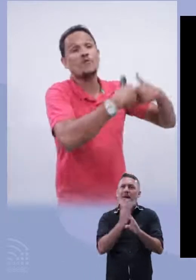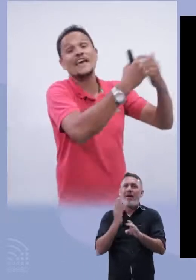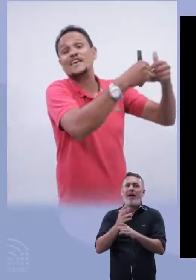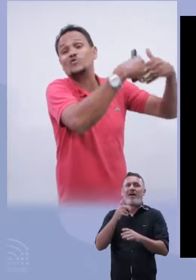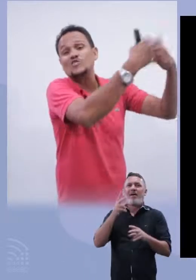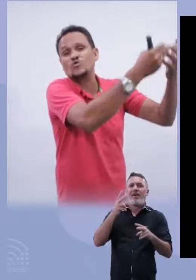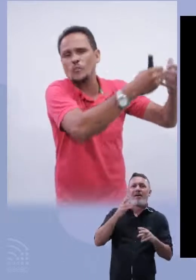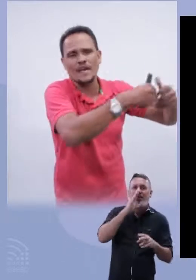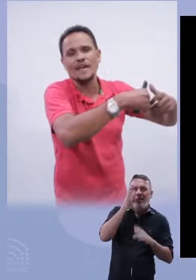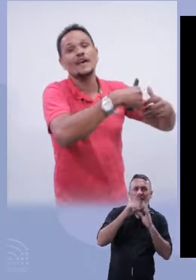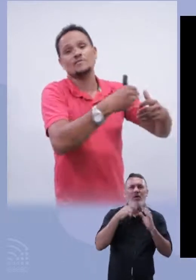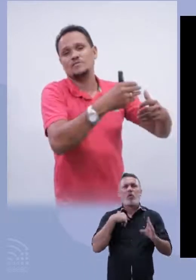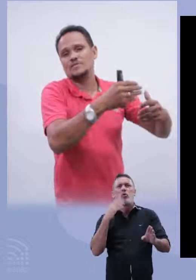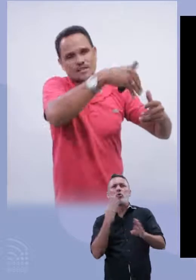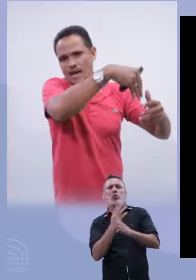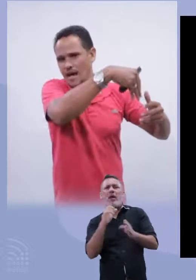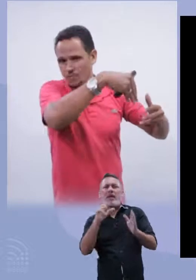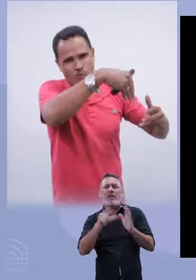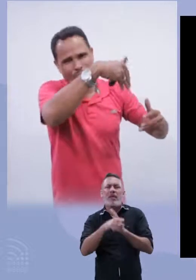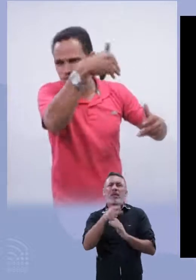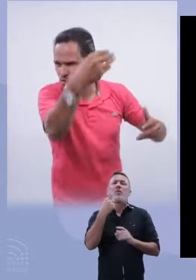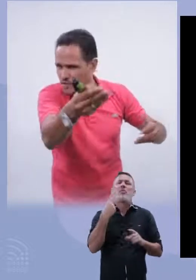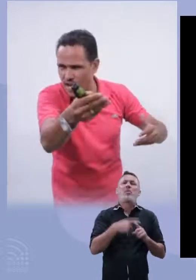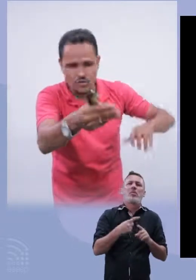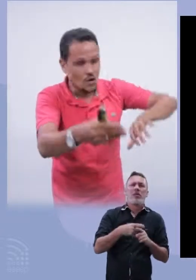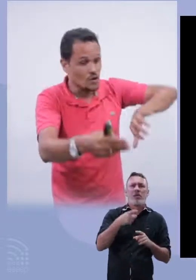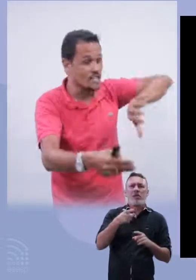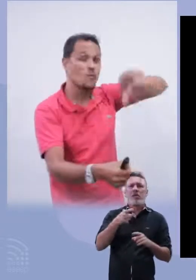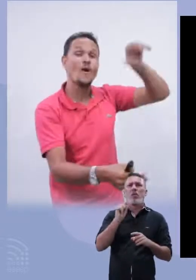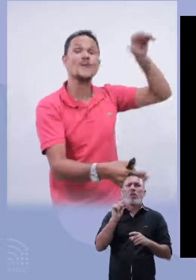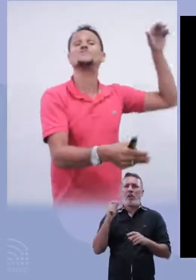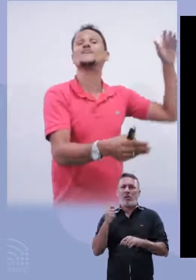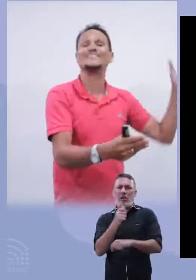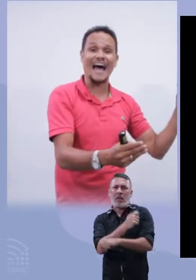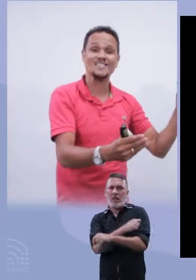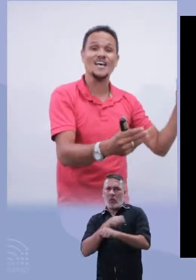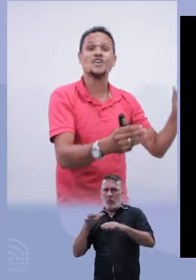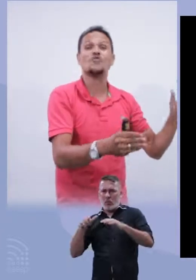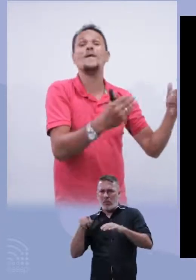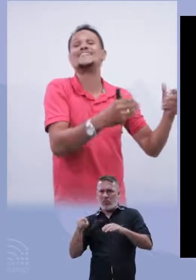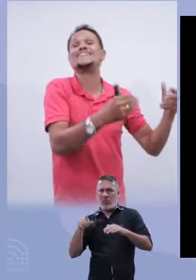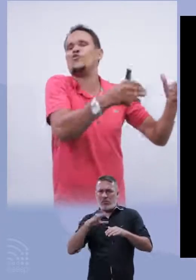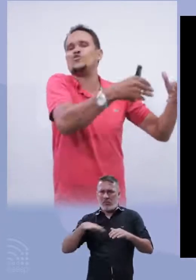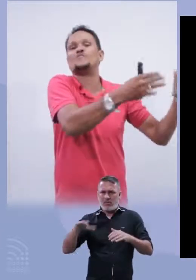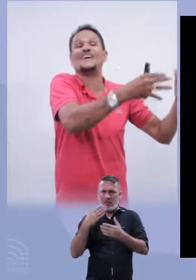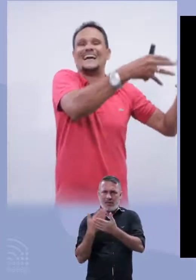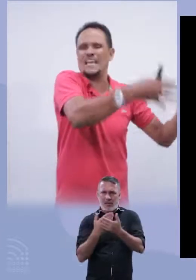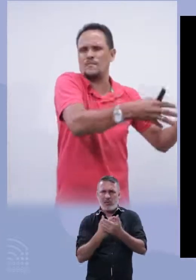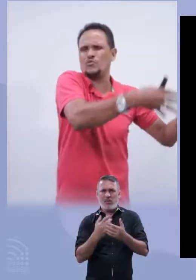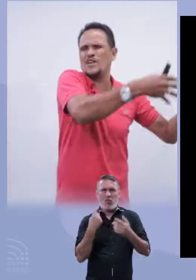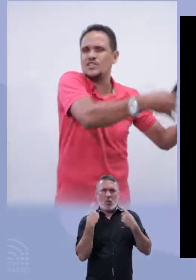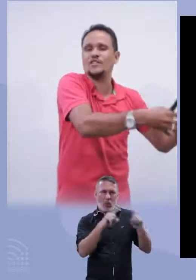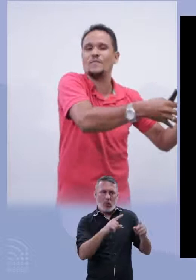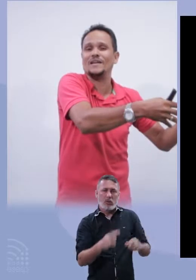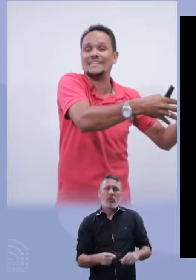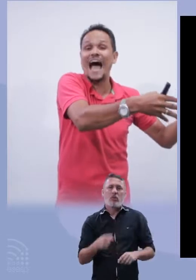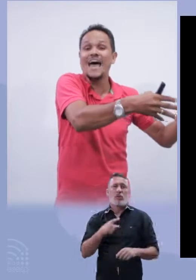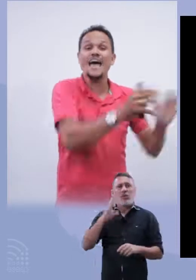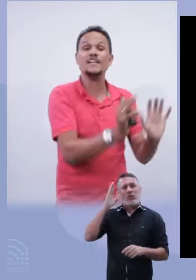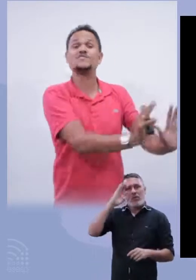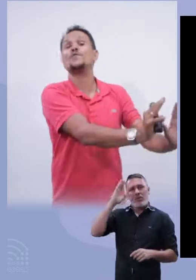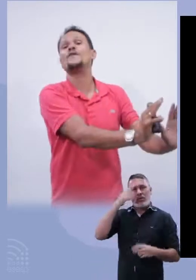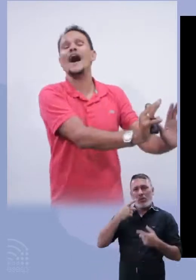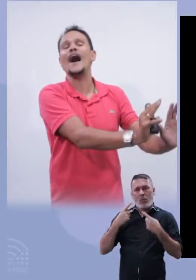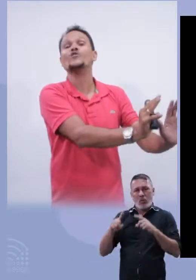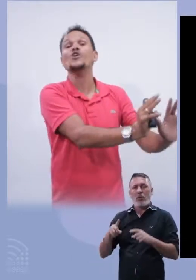porventura, alguém que eu descobri, seja por parte dos estudantes, ou seja por parte dos militares, que cometeram algum tipo de crime durante a ditadura